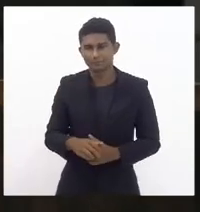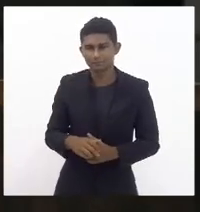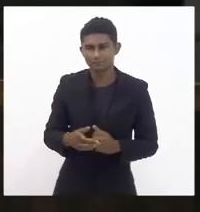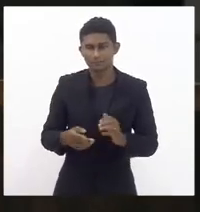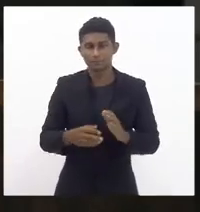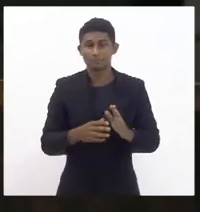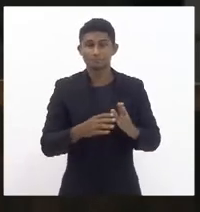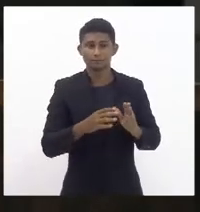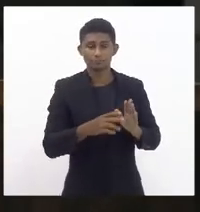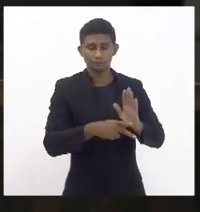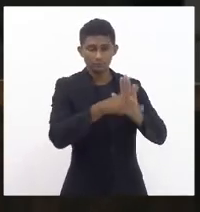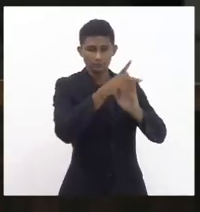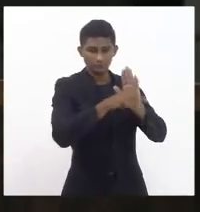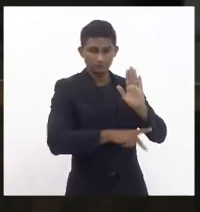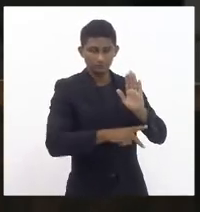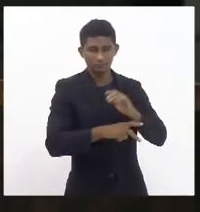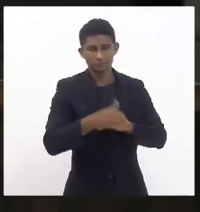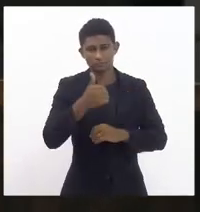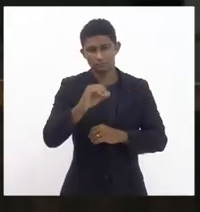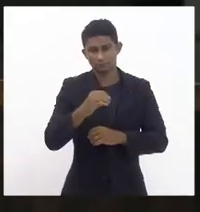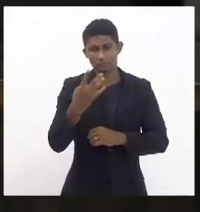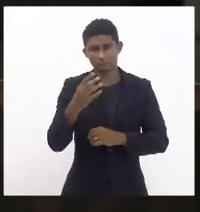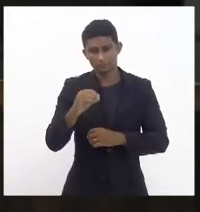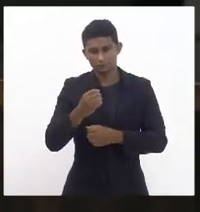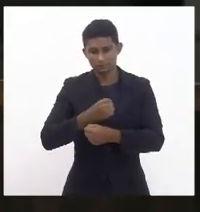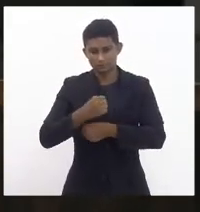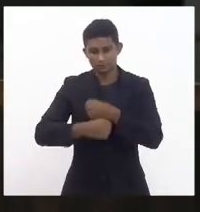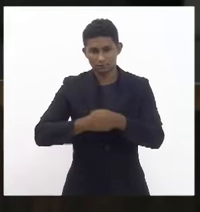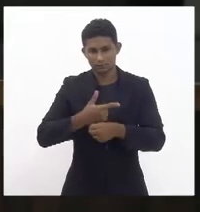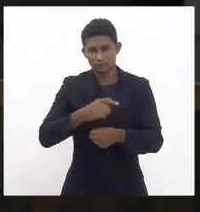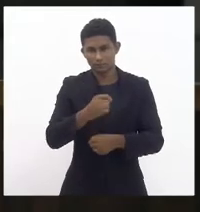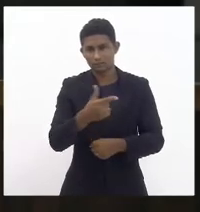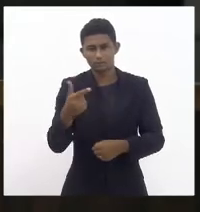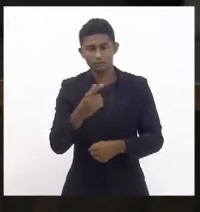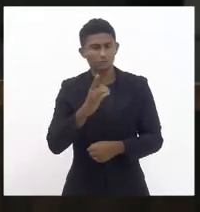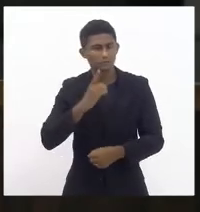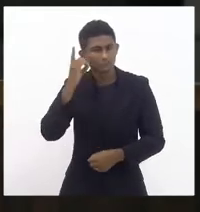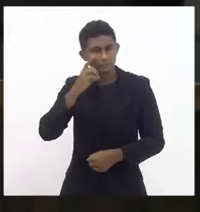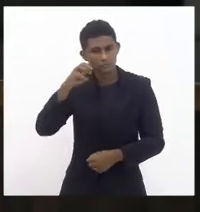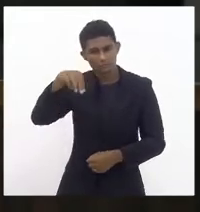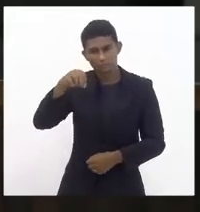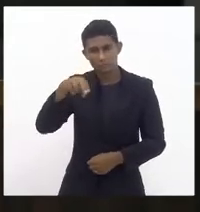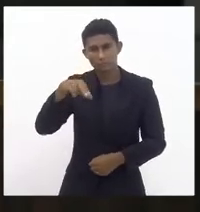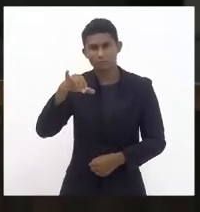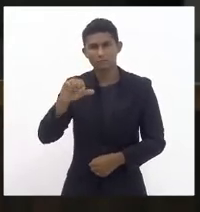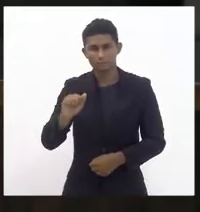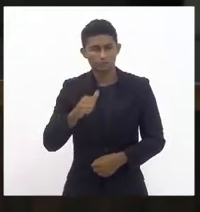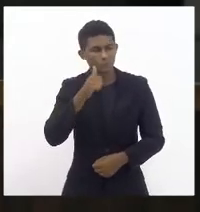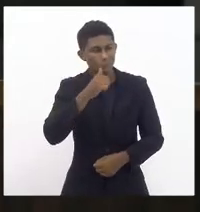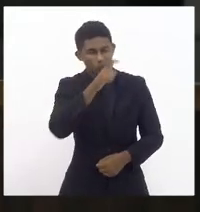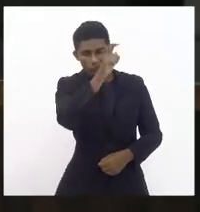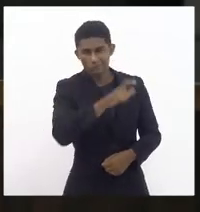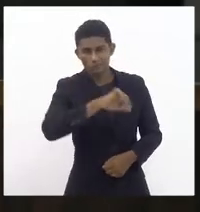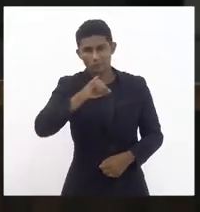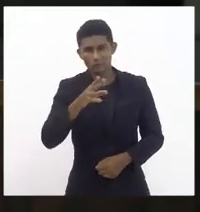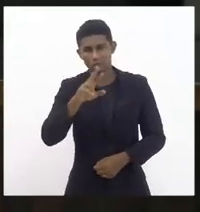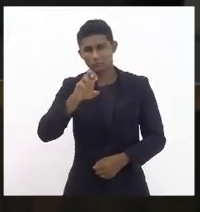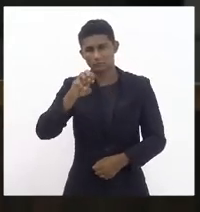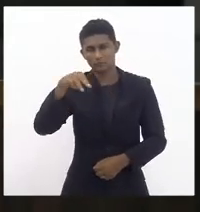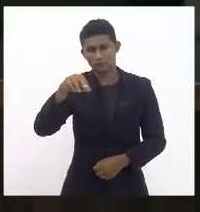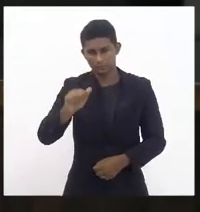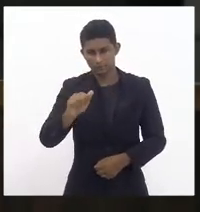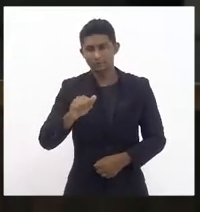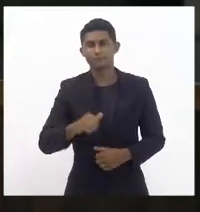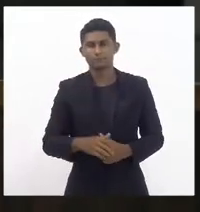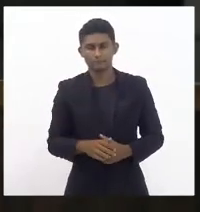Márcio projeto de resolução 1040 de 22 Alto da Mônica concede prêmio Mariele A Jurema Pinto Werneck precisa comissão de